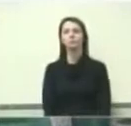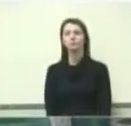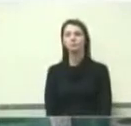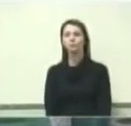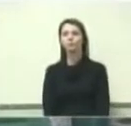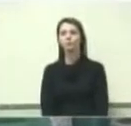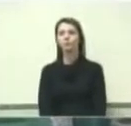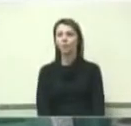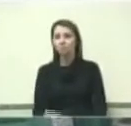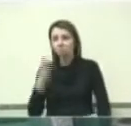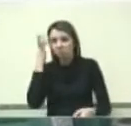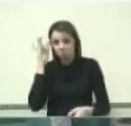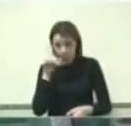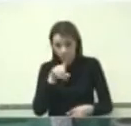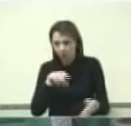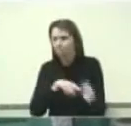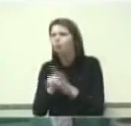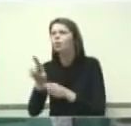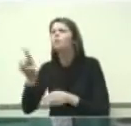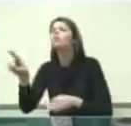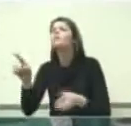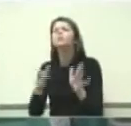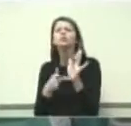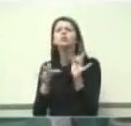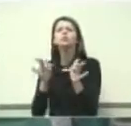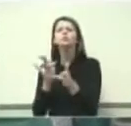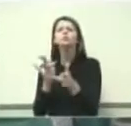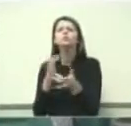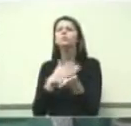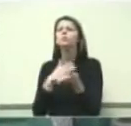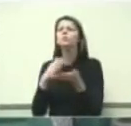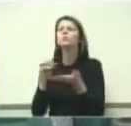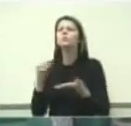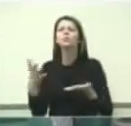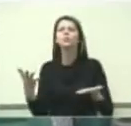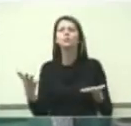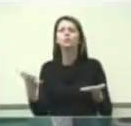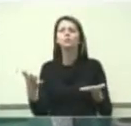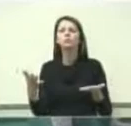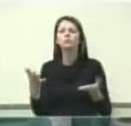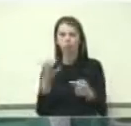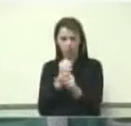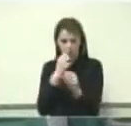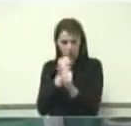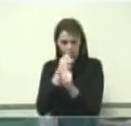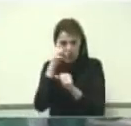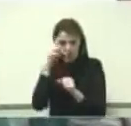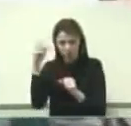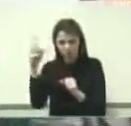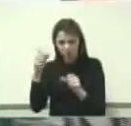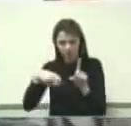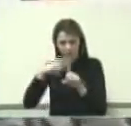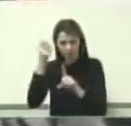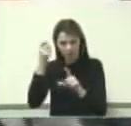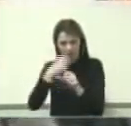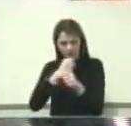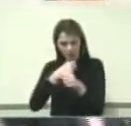Quanto tempo você está com Jesus Você já tomou os dias os anos